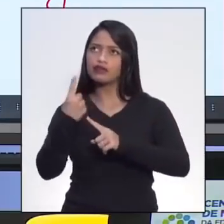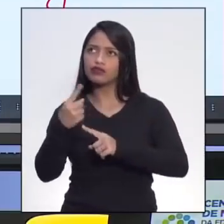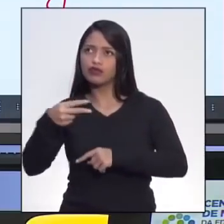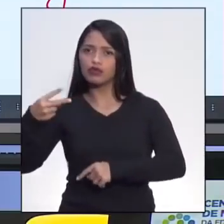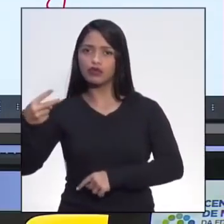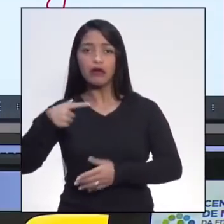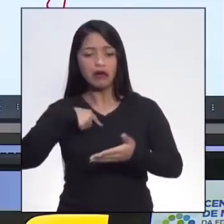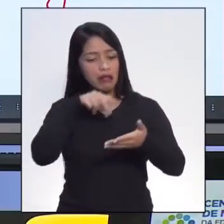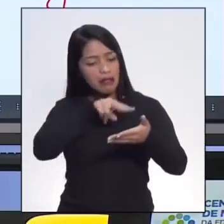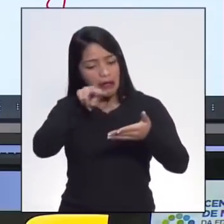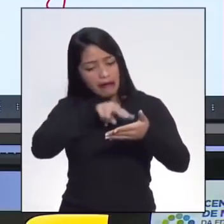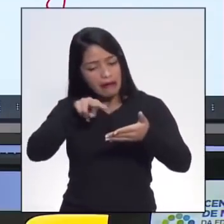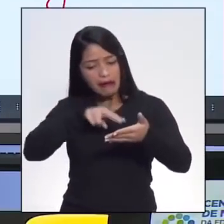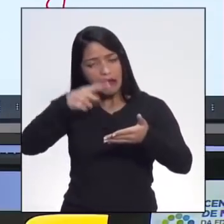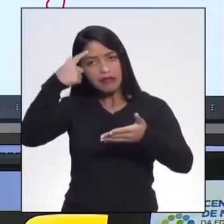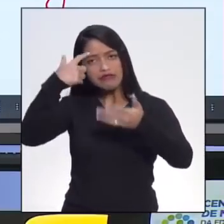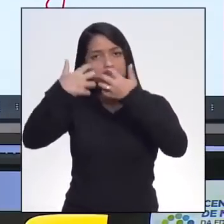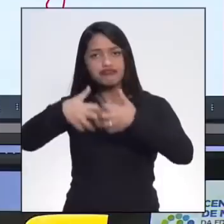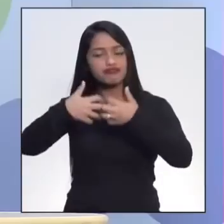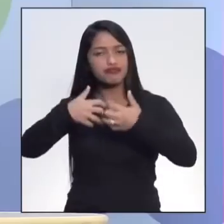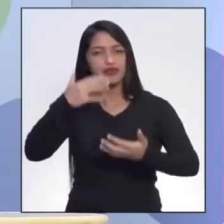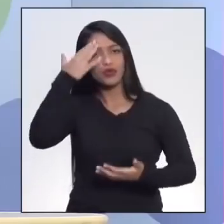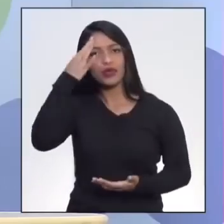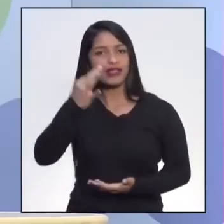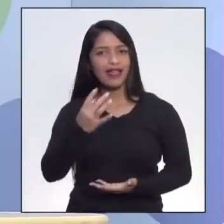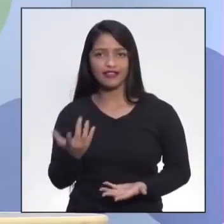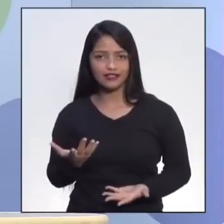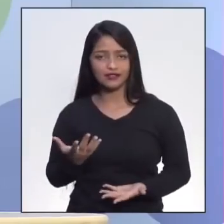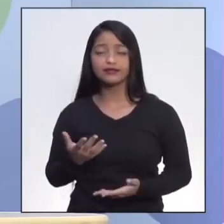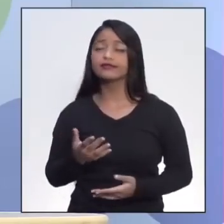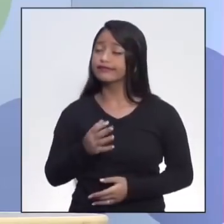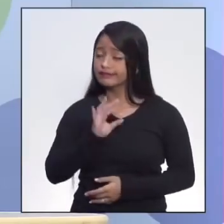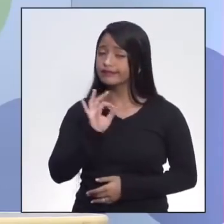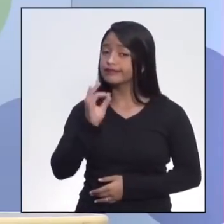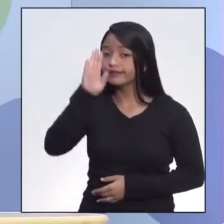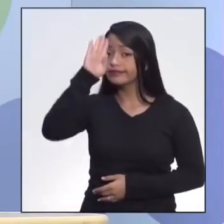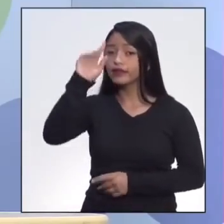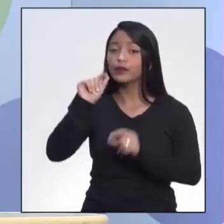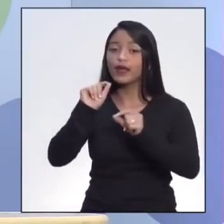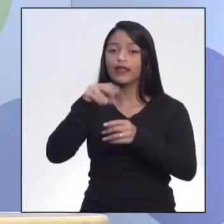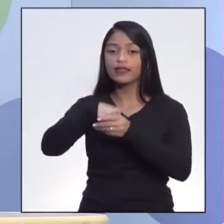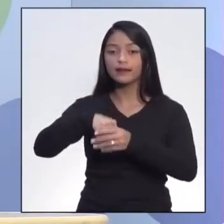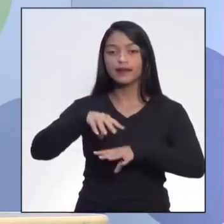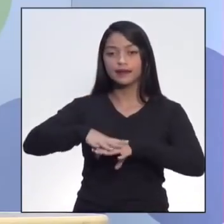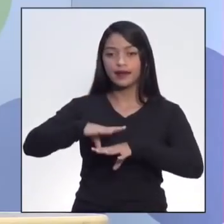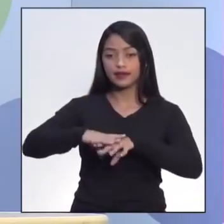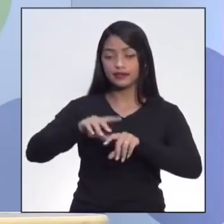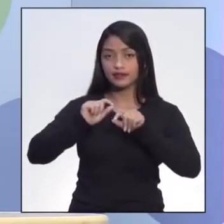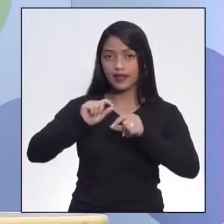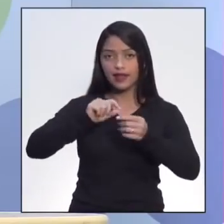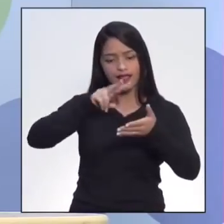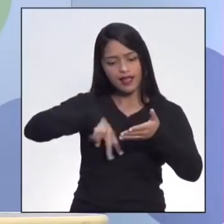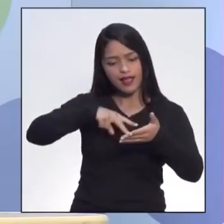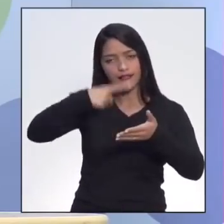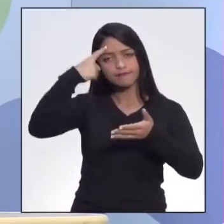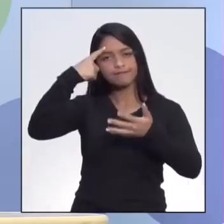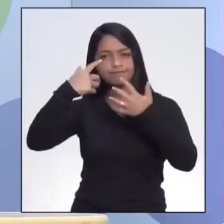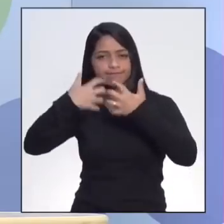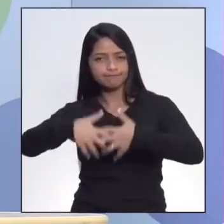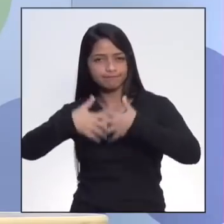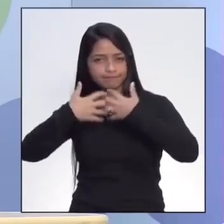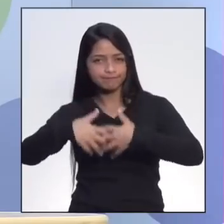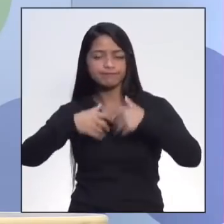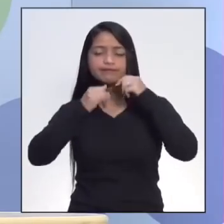dar 2, não é verdade? Principalmente aquela parte da matemática que é a interpretação, né, Ale? É extrair